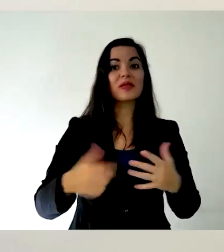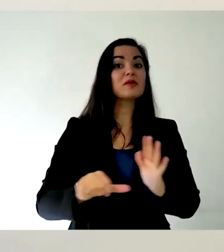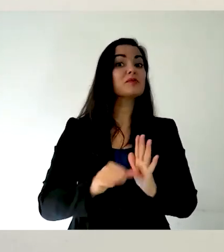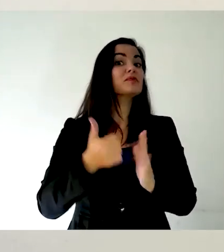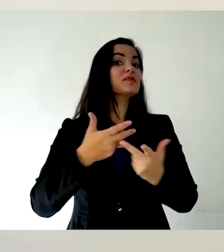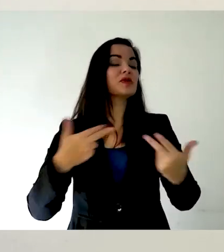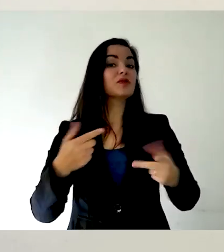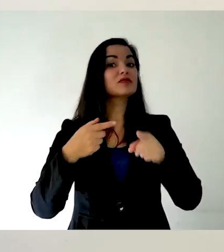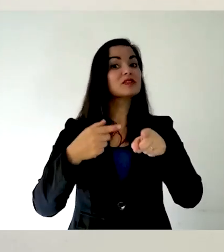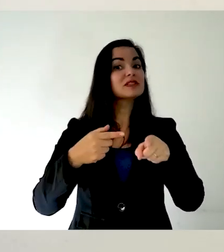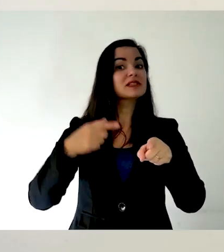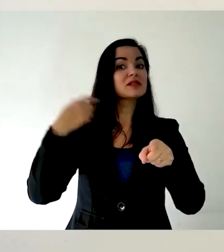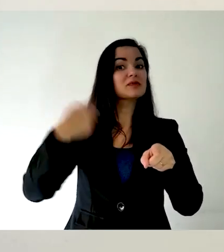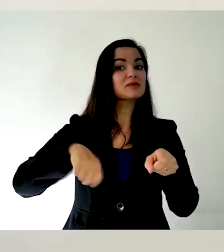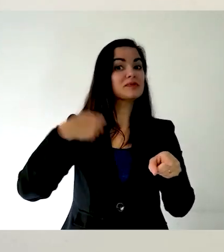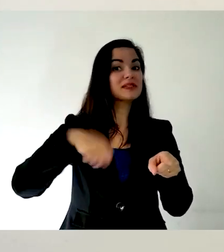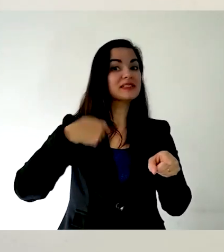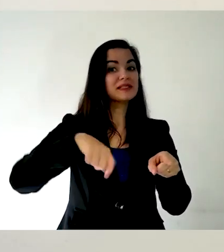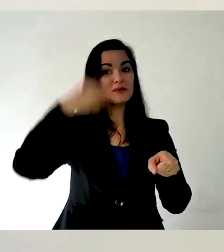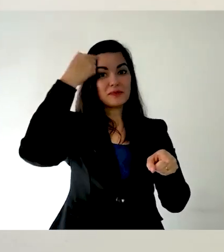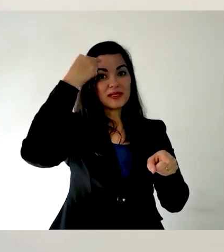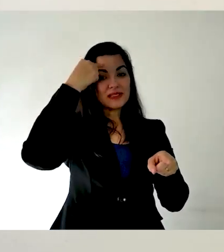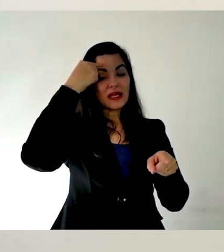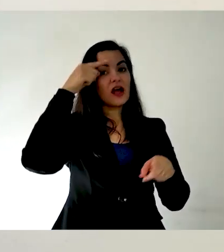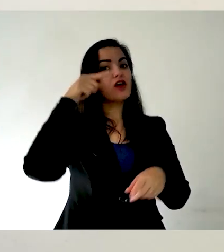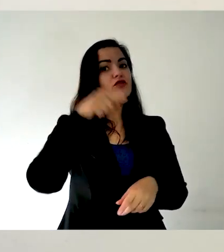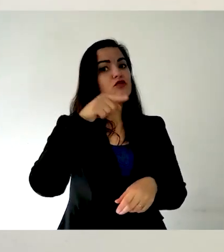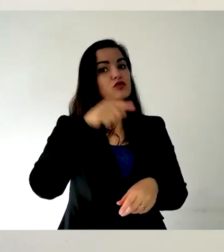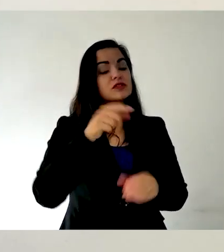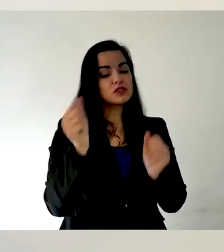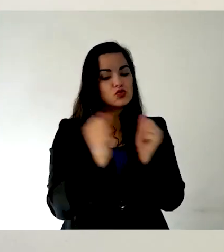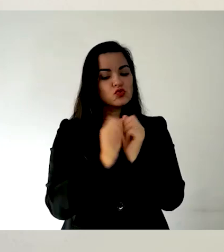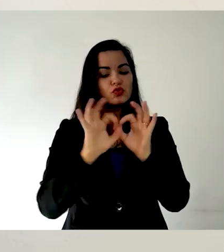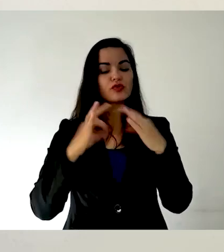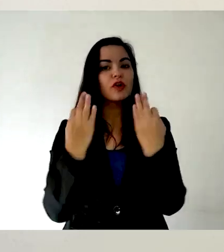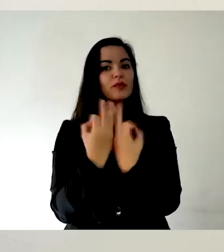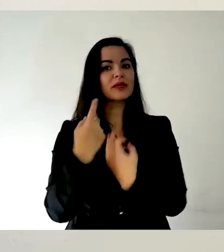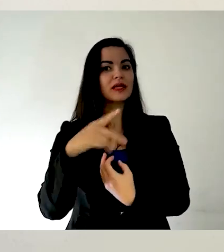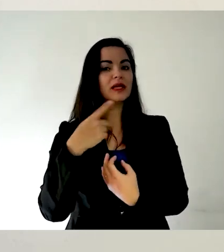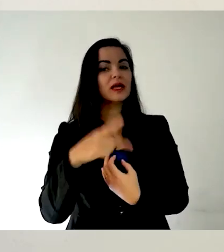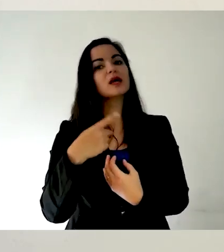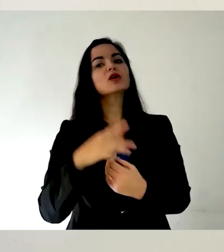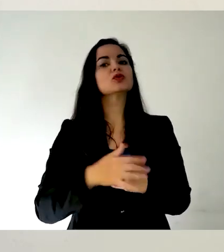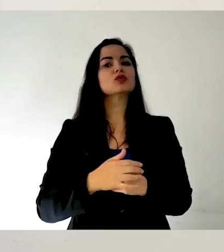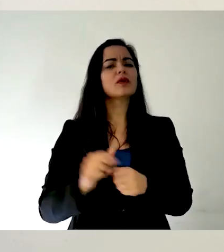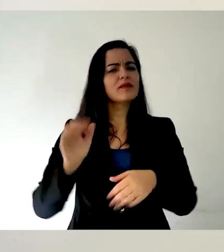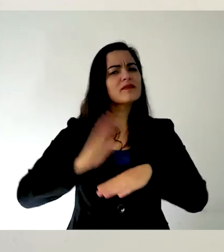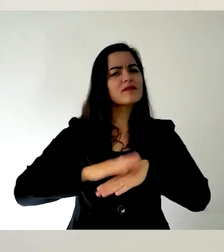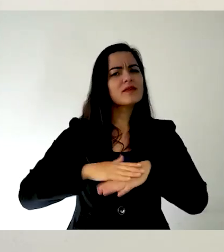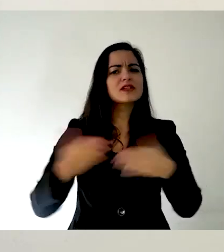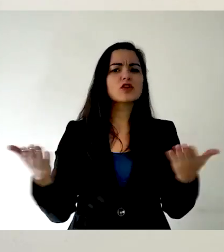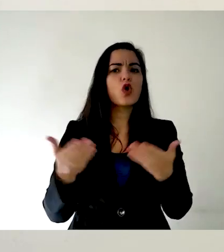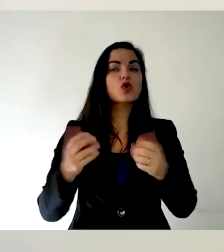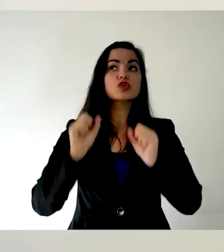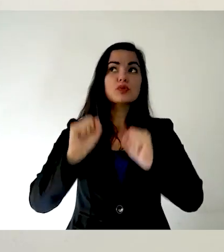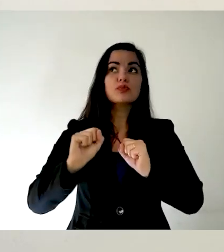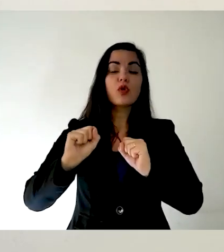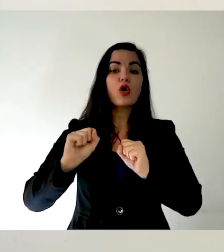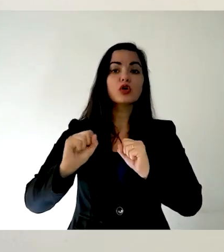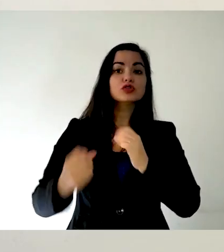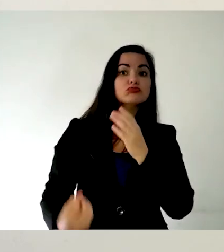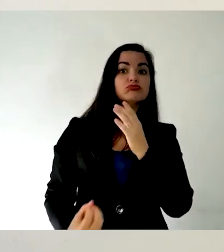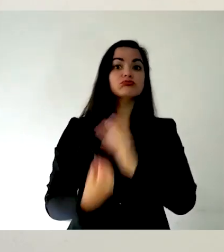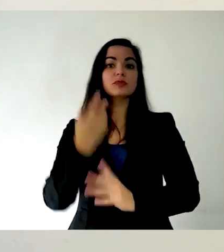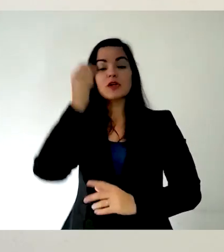pensar o que você e a sua família fazem hoje que pode gerar cultura. Eu